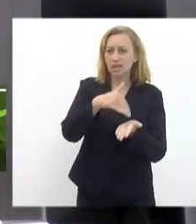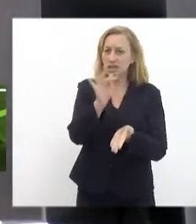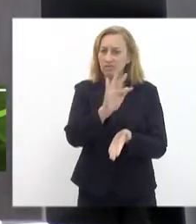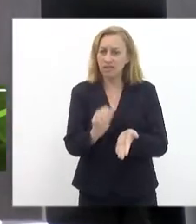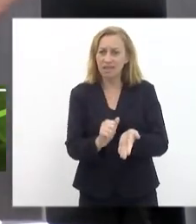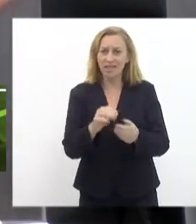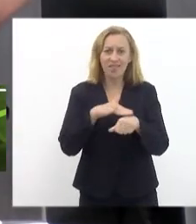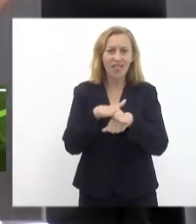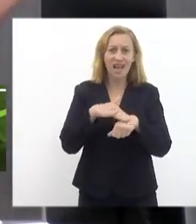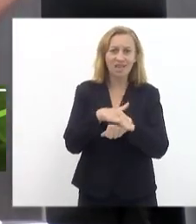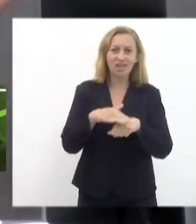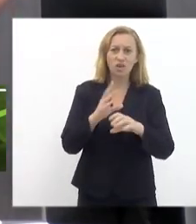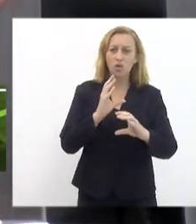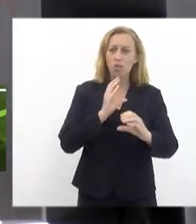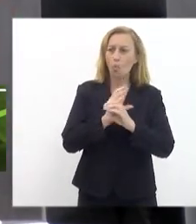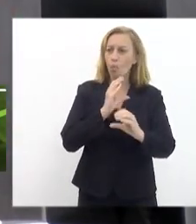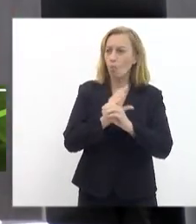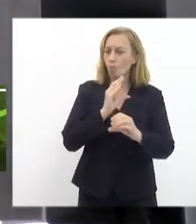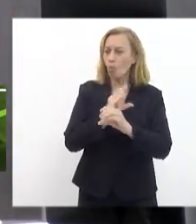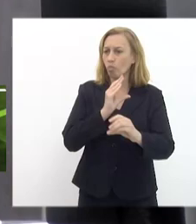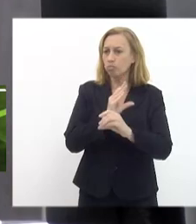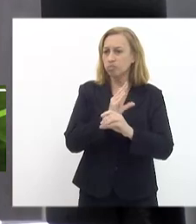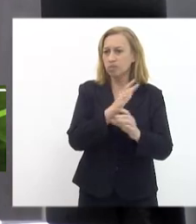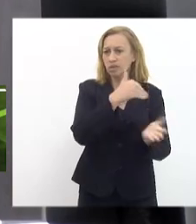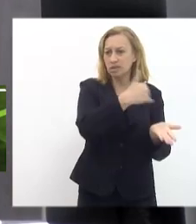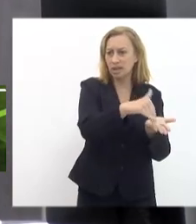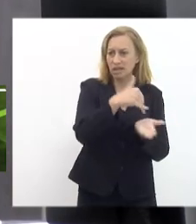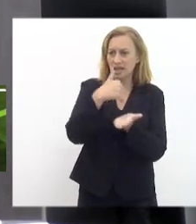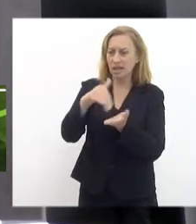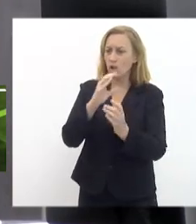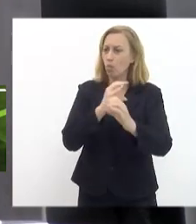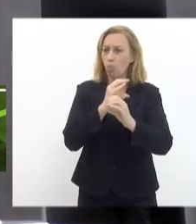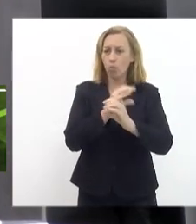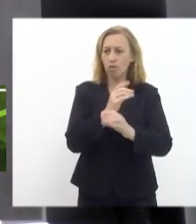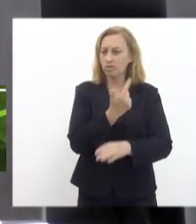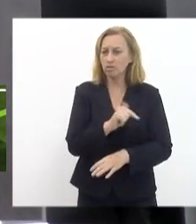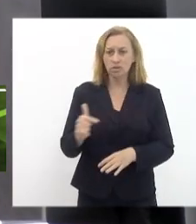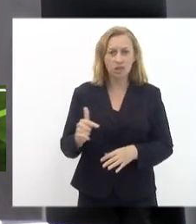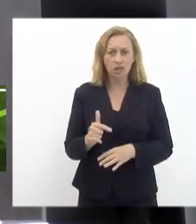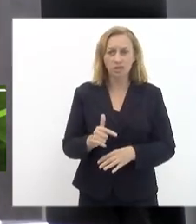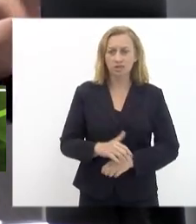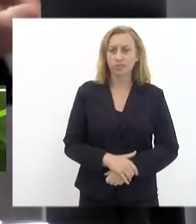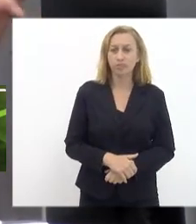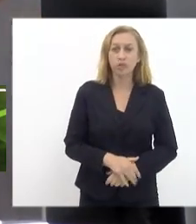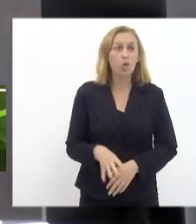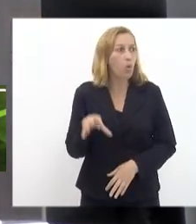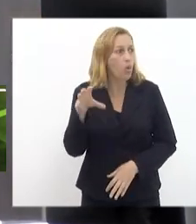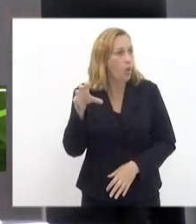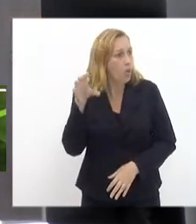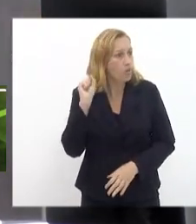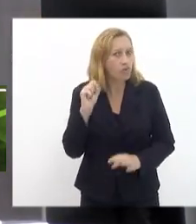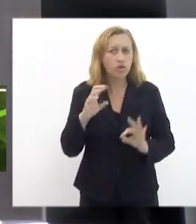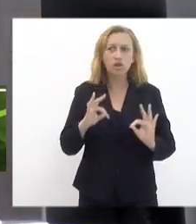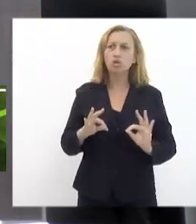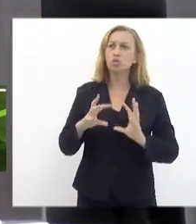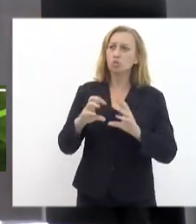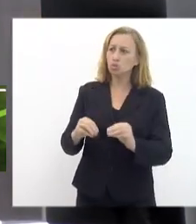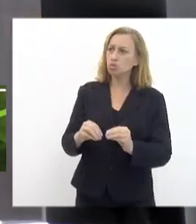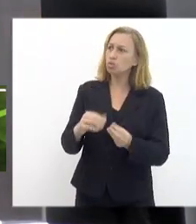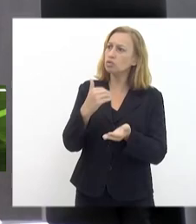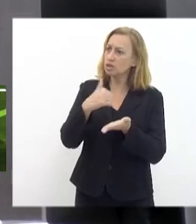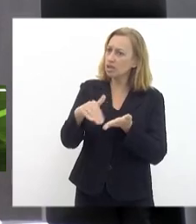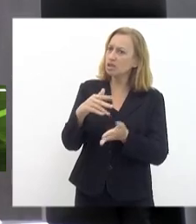eu não tem essa conversa entre as secretarias né ouvi atentamente a exposição do